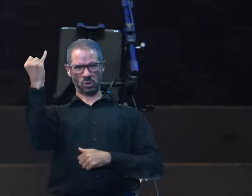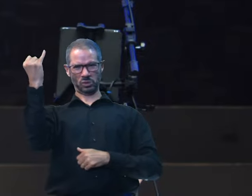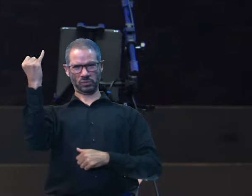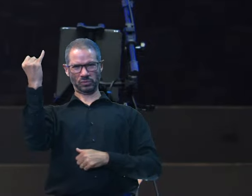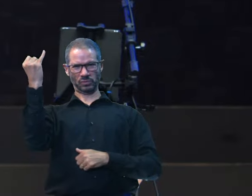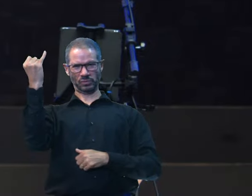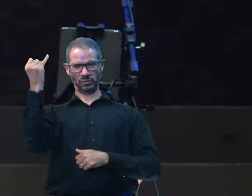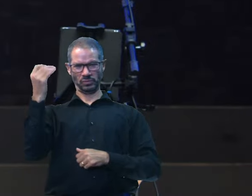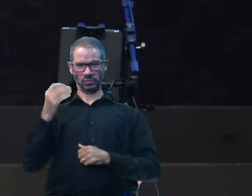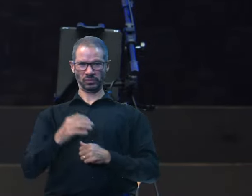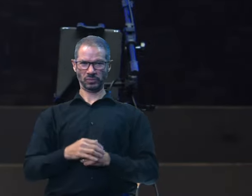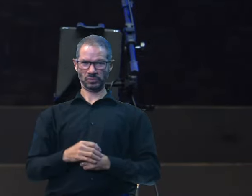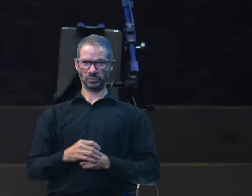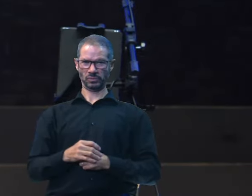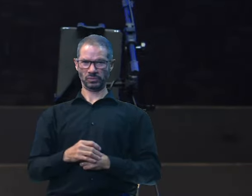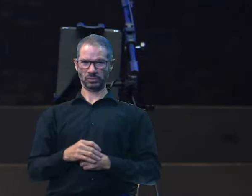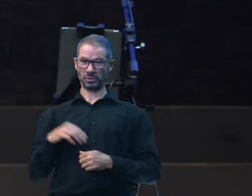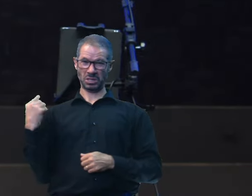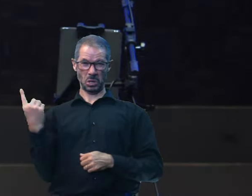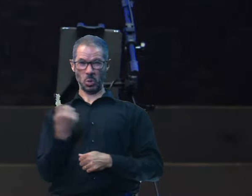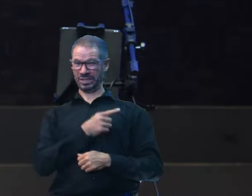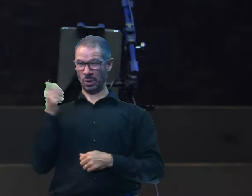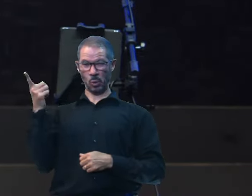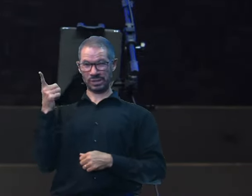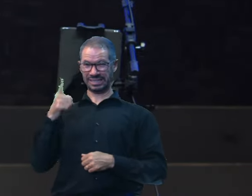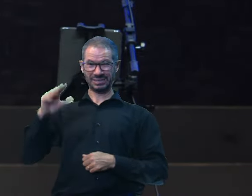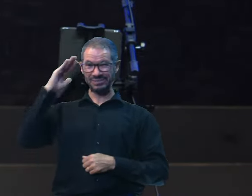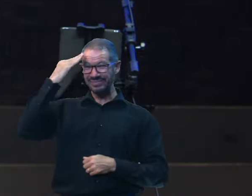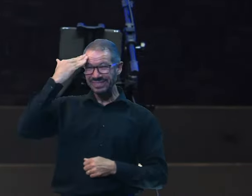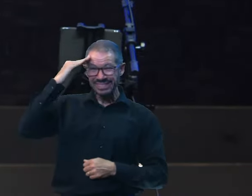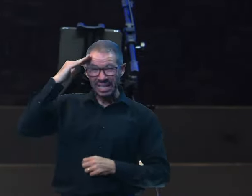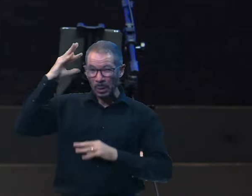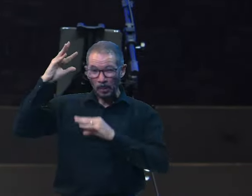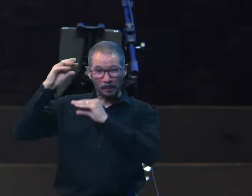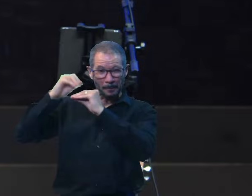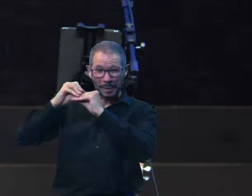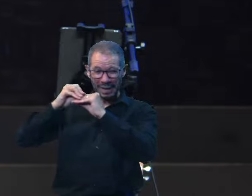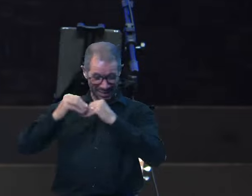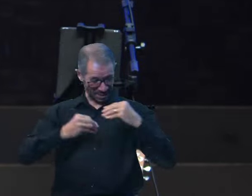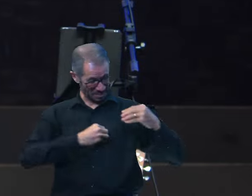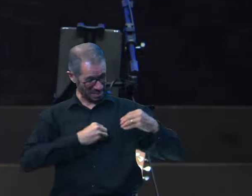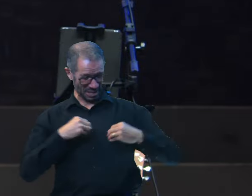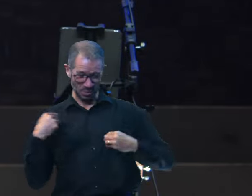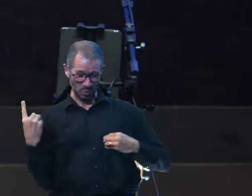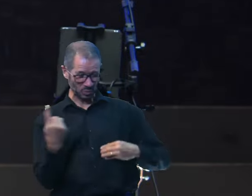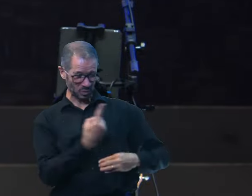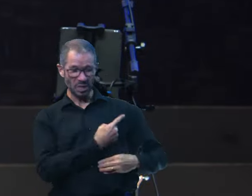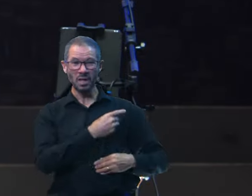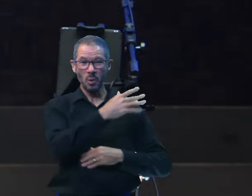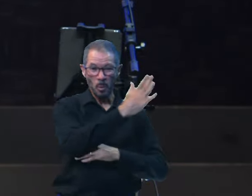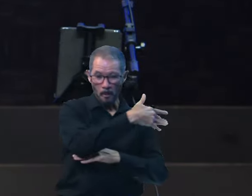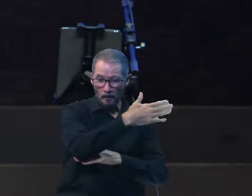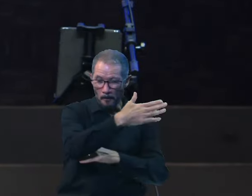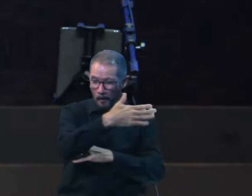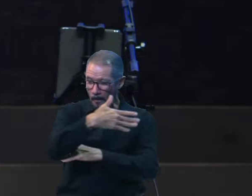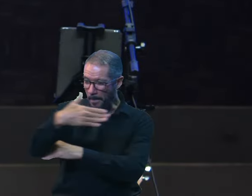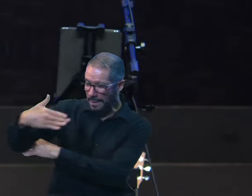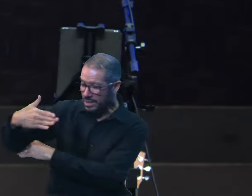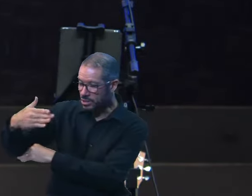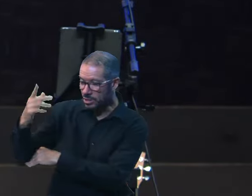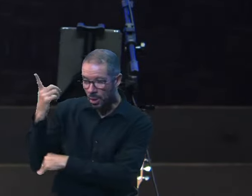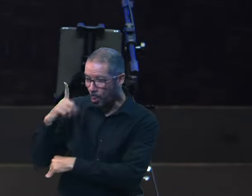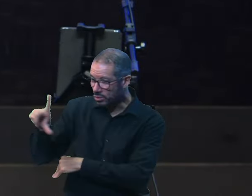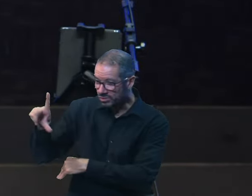Paul Washer vai dizer: nós não conseguimos compreender o quão pecador somos, assim como um peixe não consegue perceber o